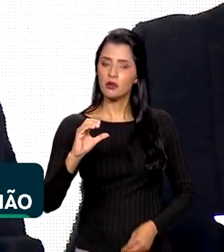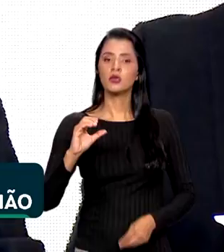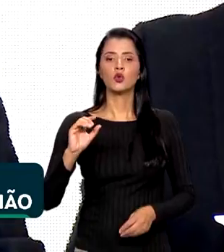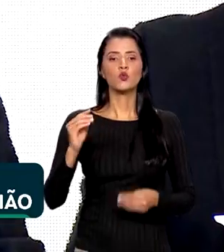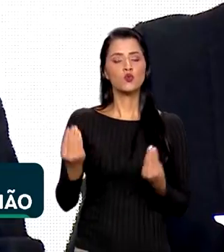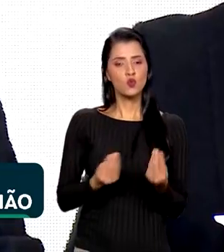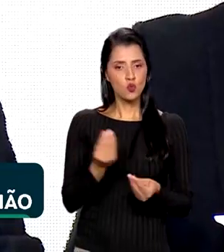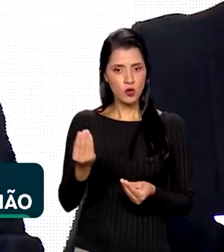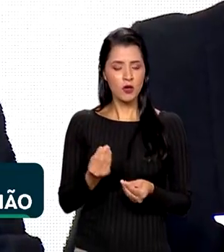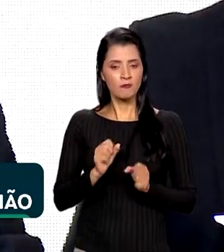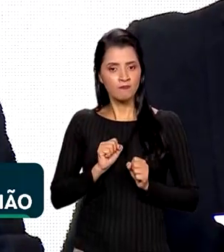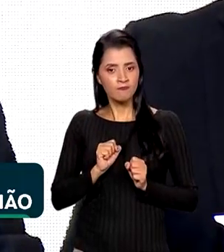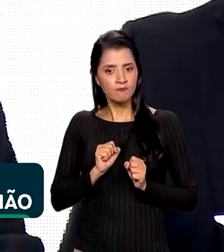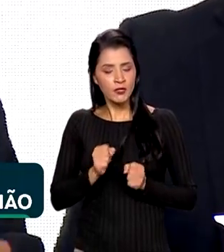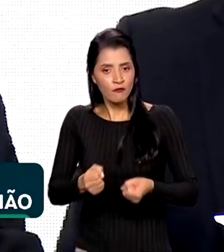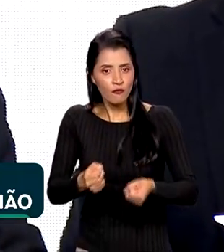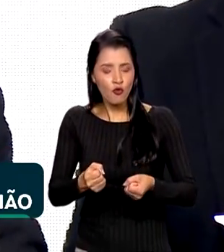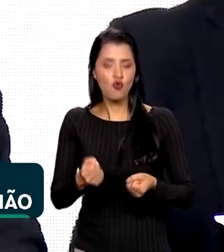ações